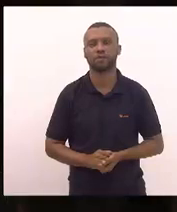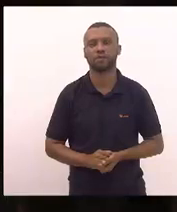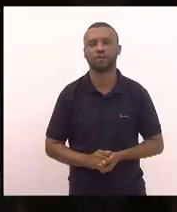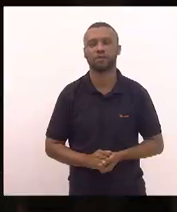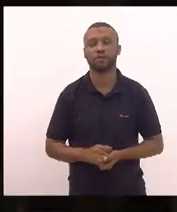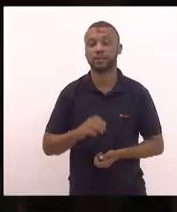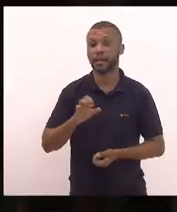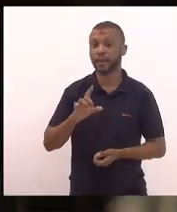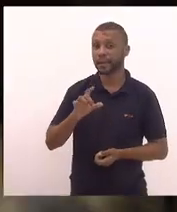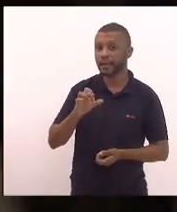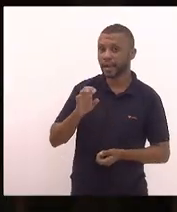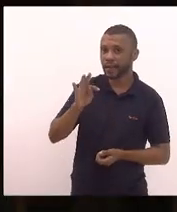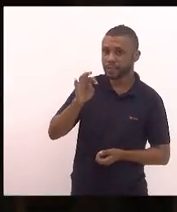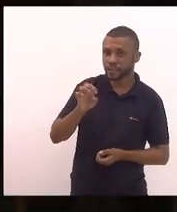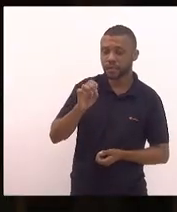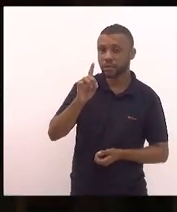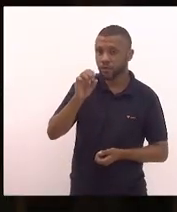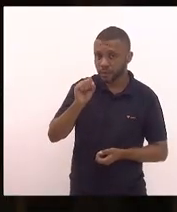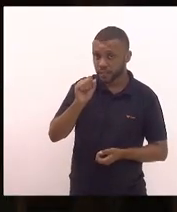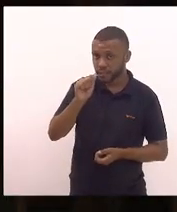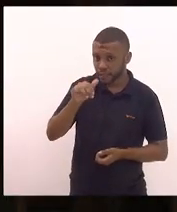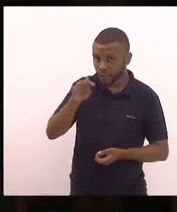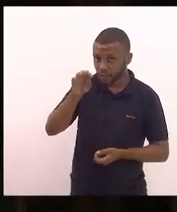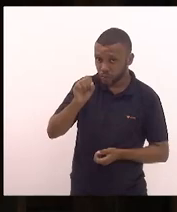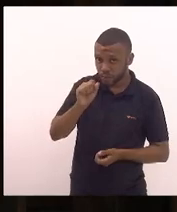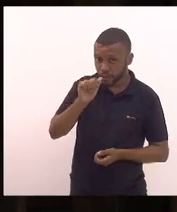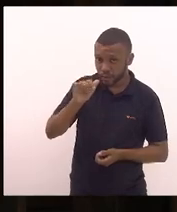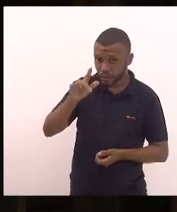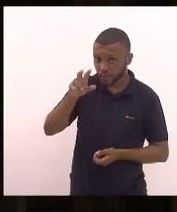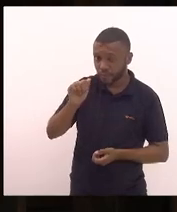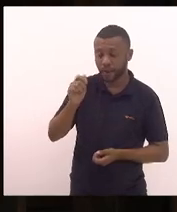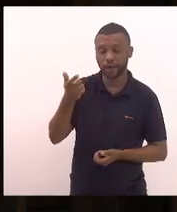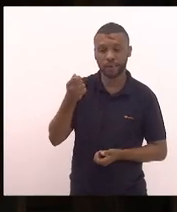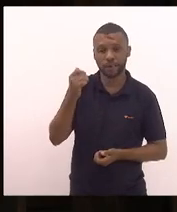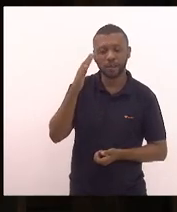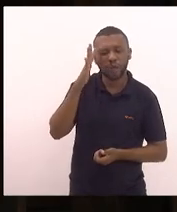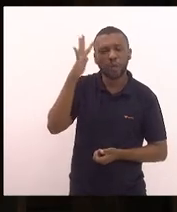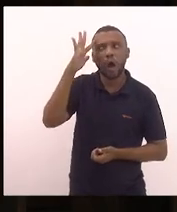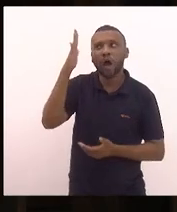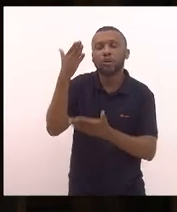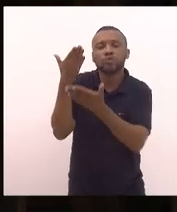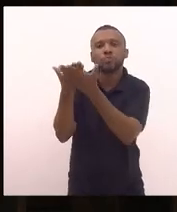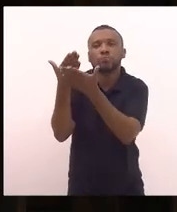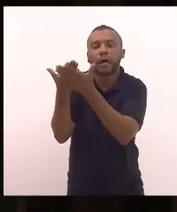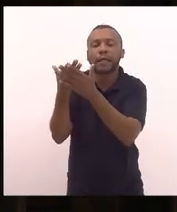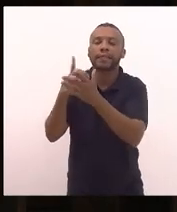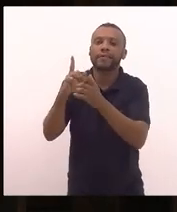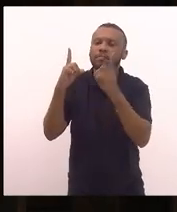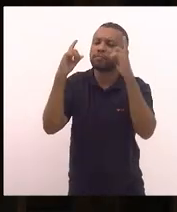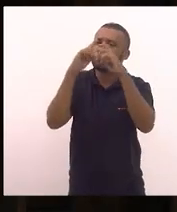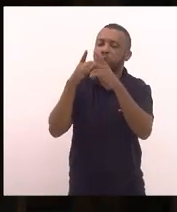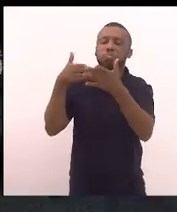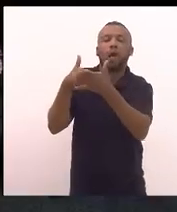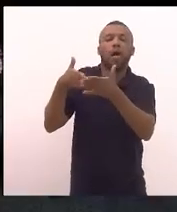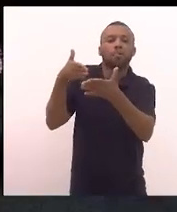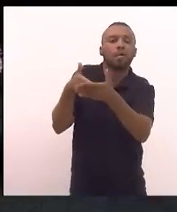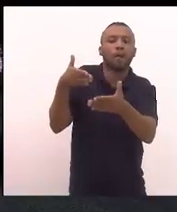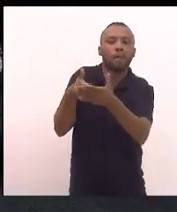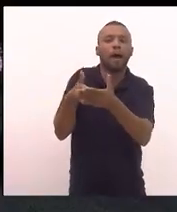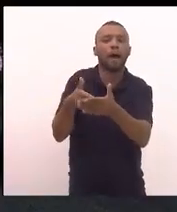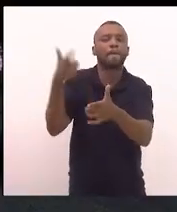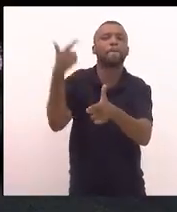Eliete dos Santos Silva nunca deixou de lado o sonho de estudar, enfrentando muitas dificuldades e